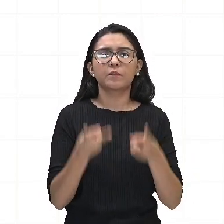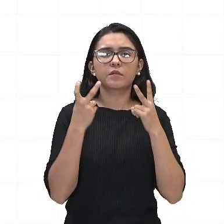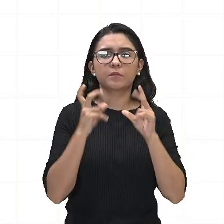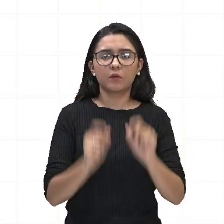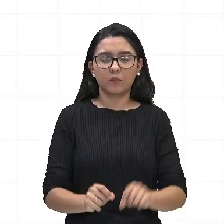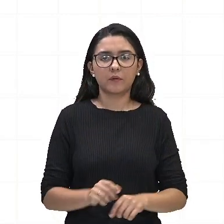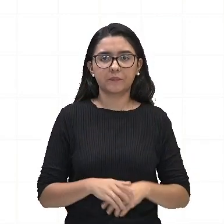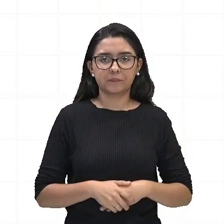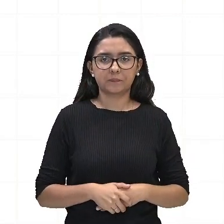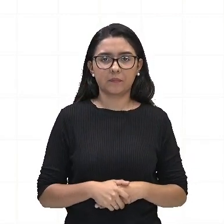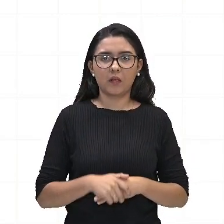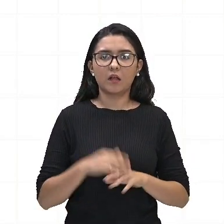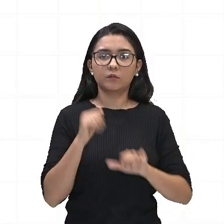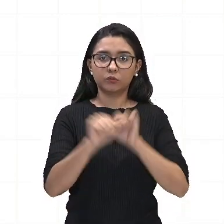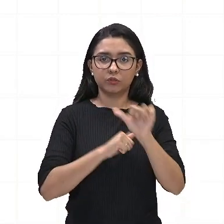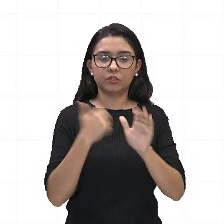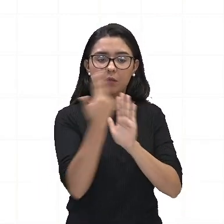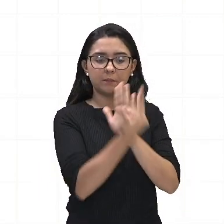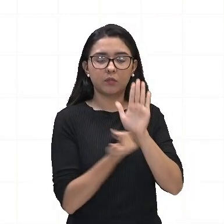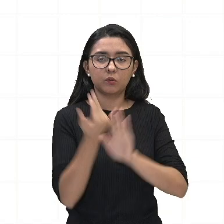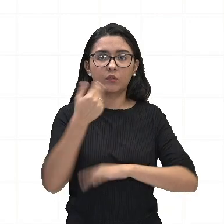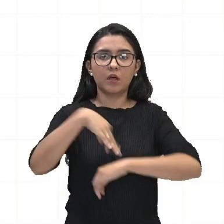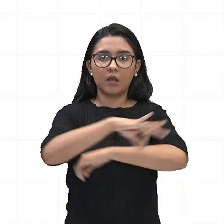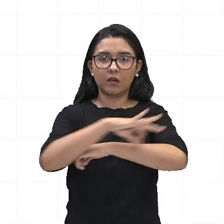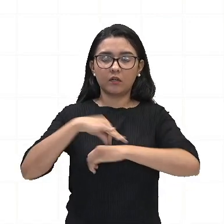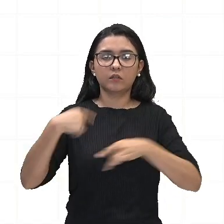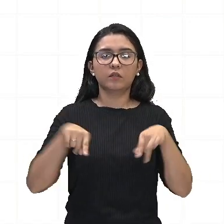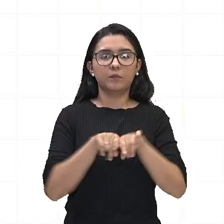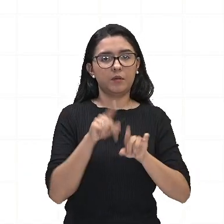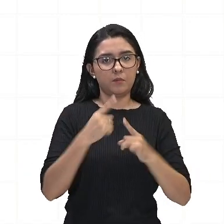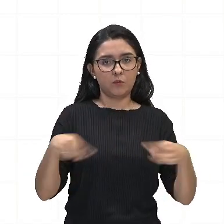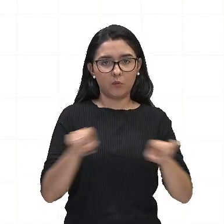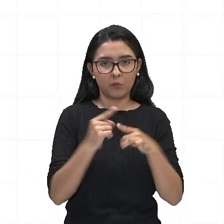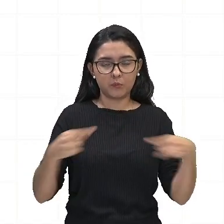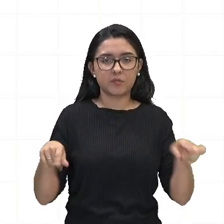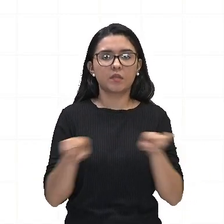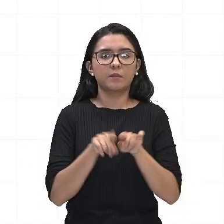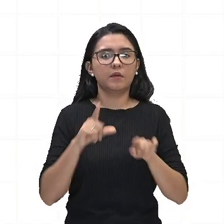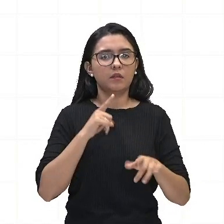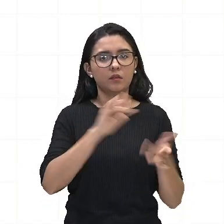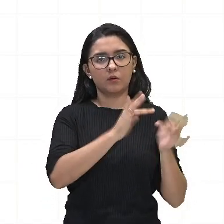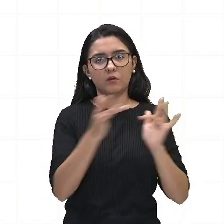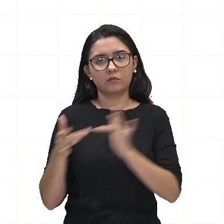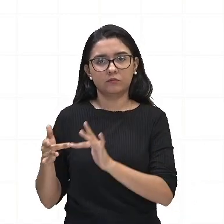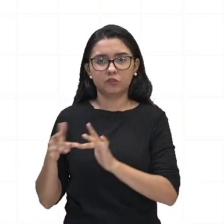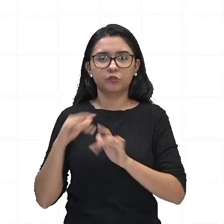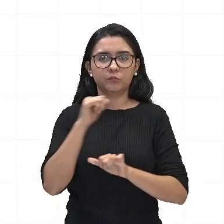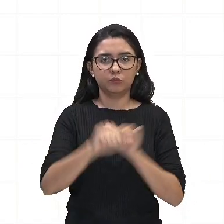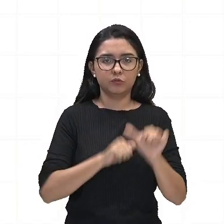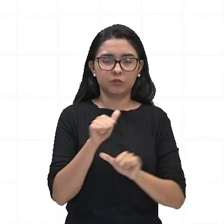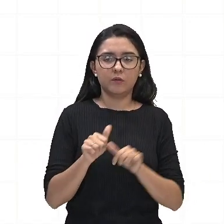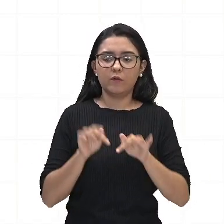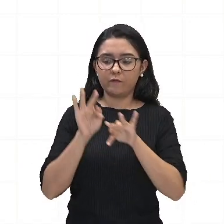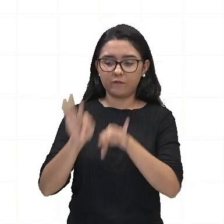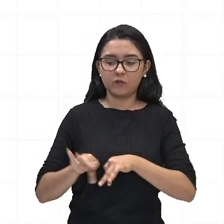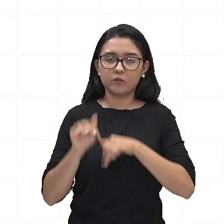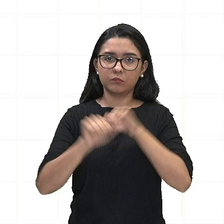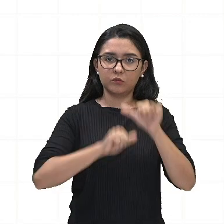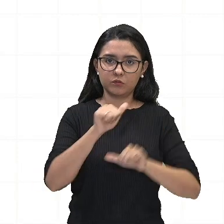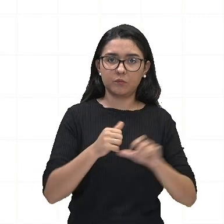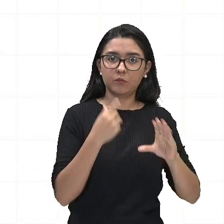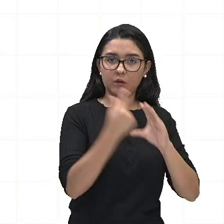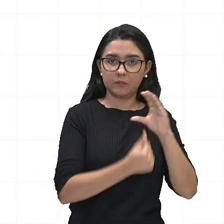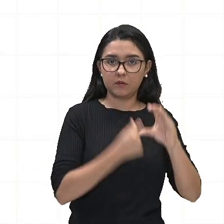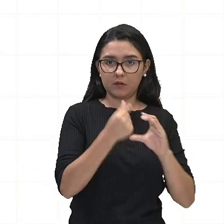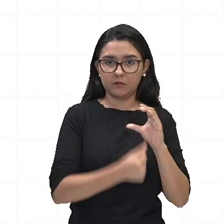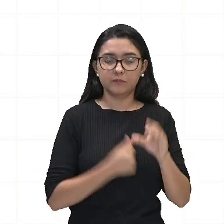na pintura, arquitetura e música. E vai ter ali o contexto de transição do feudalismo para o